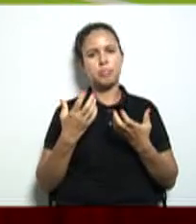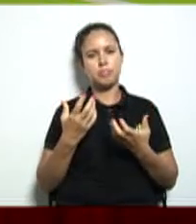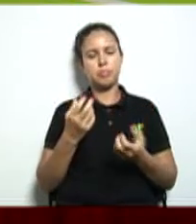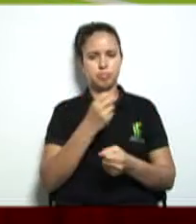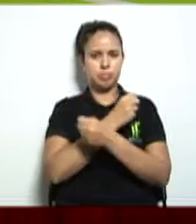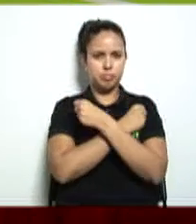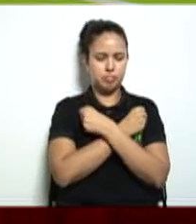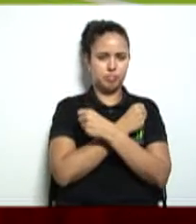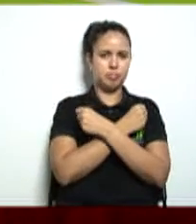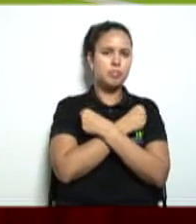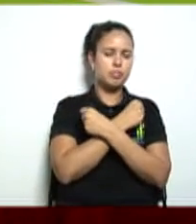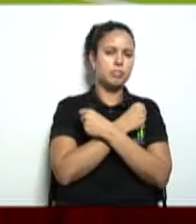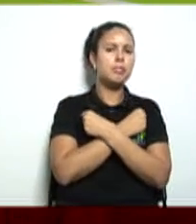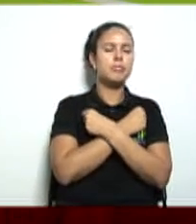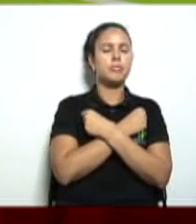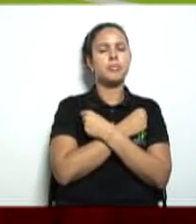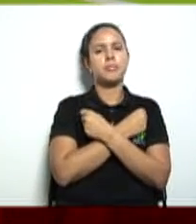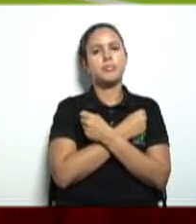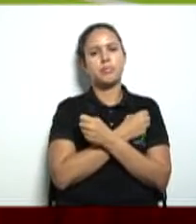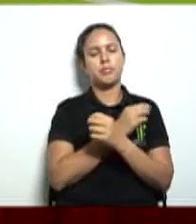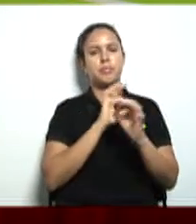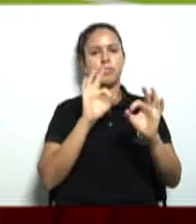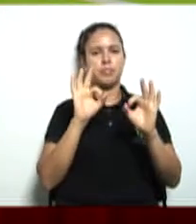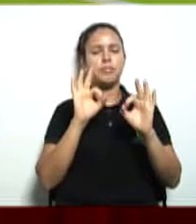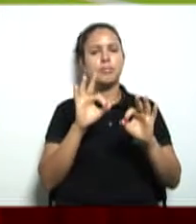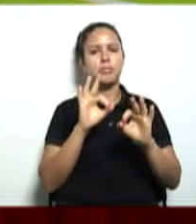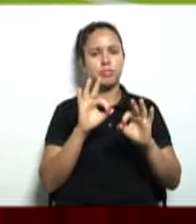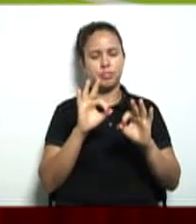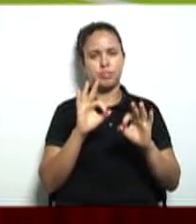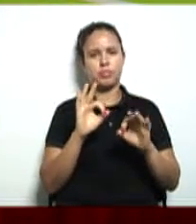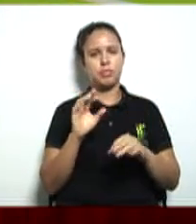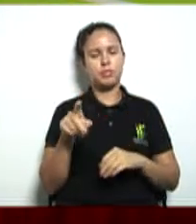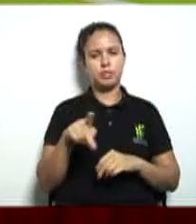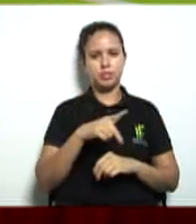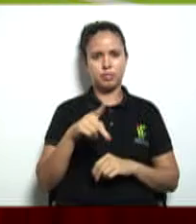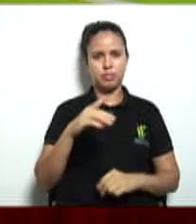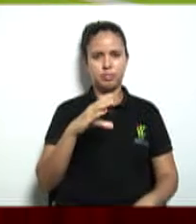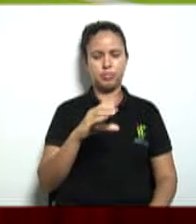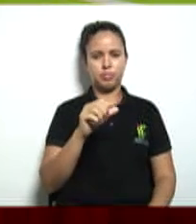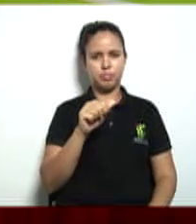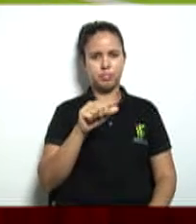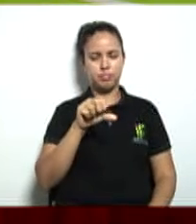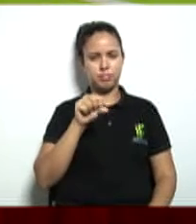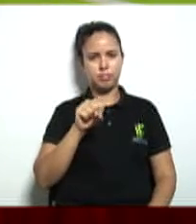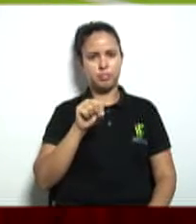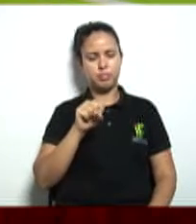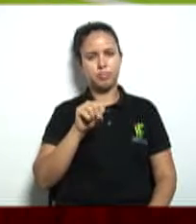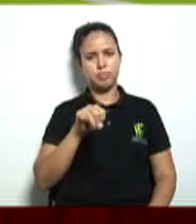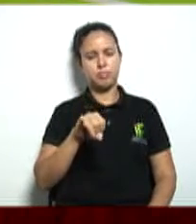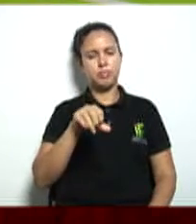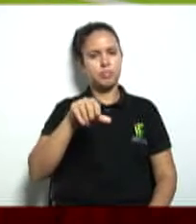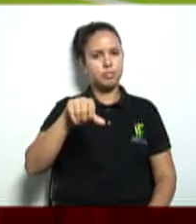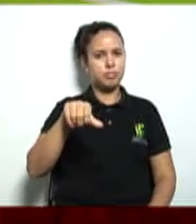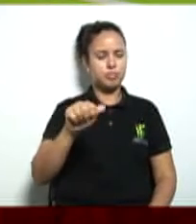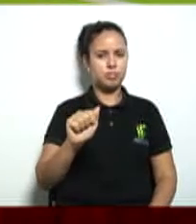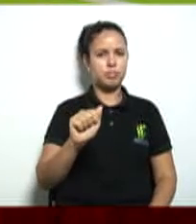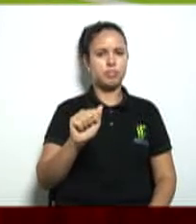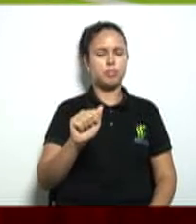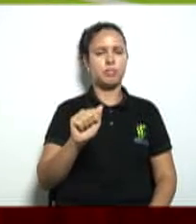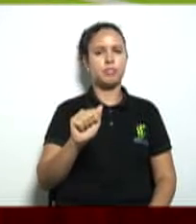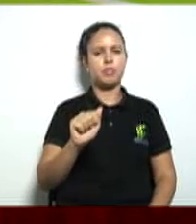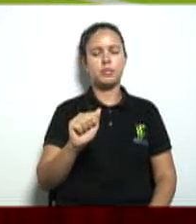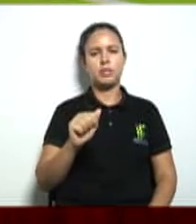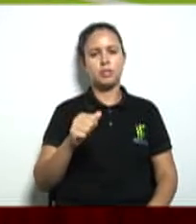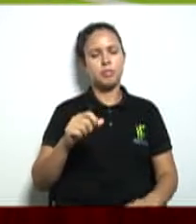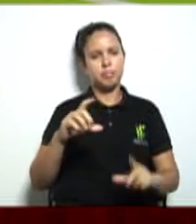especial, demonstrar minha gratidão para a professora Cássia, né? Que ela mandou uma foto dos alunos lá,